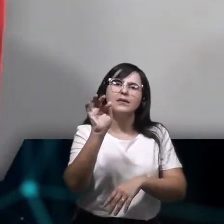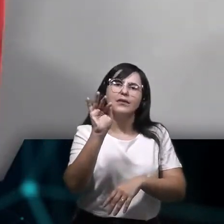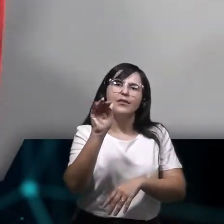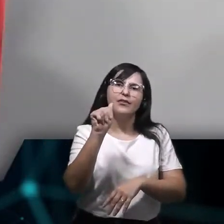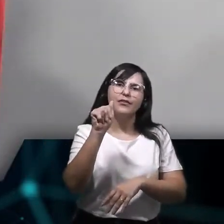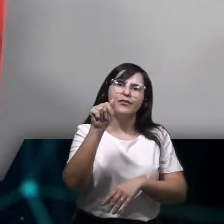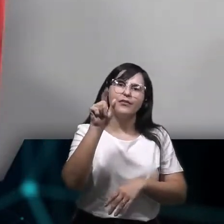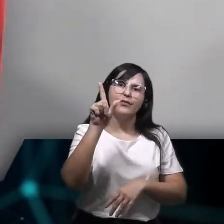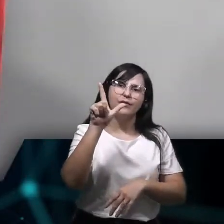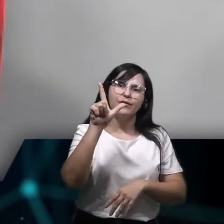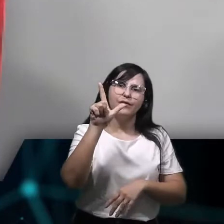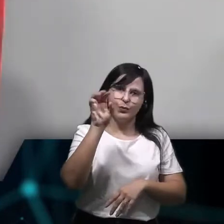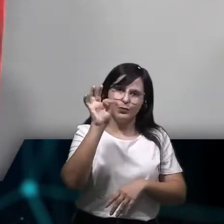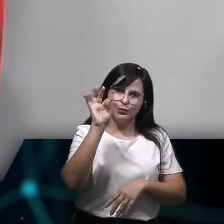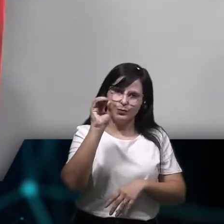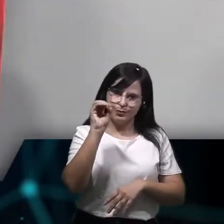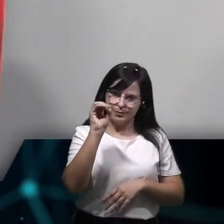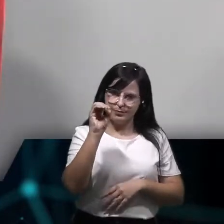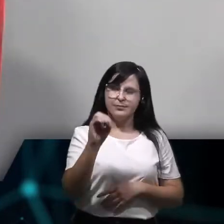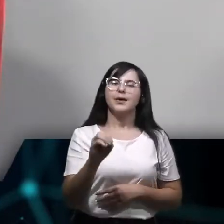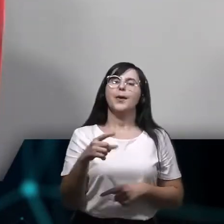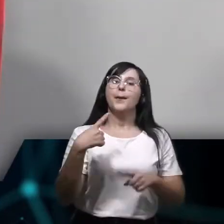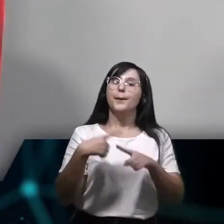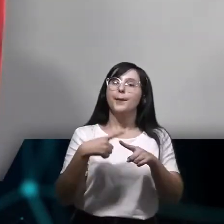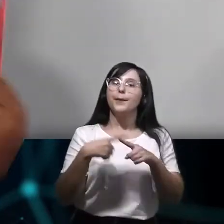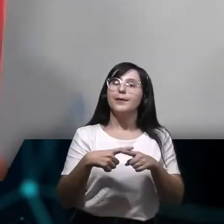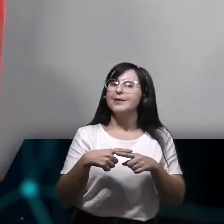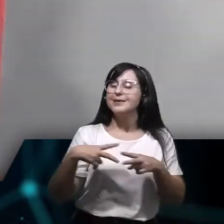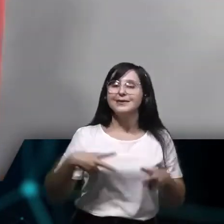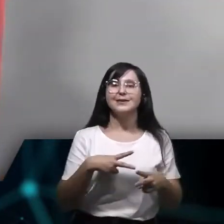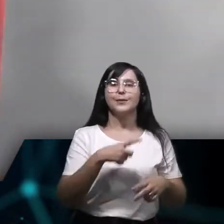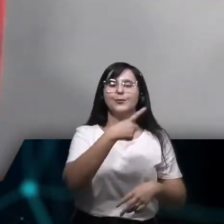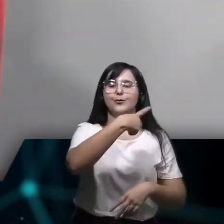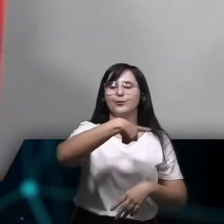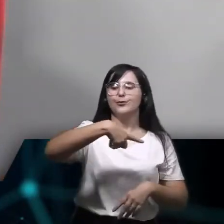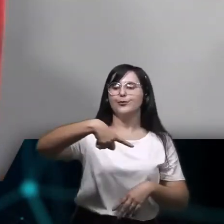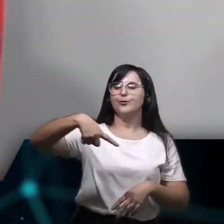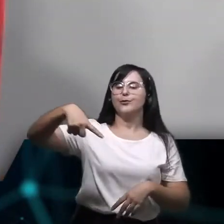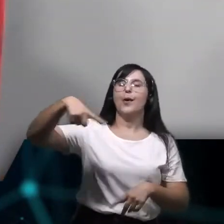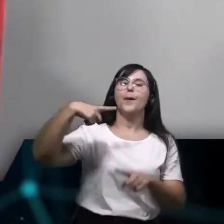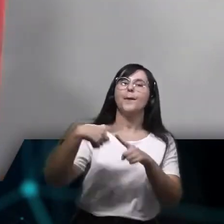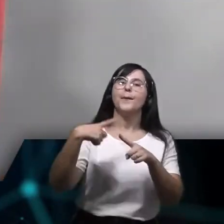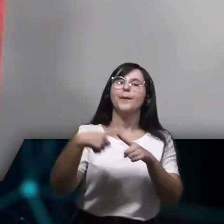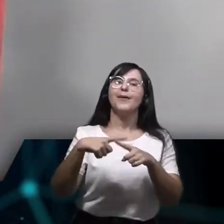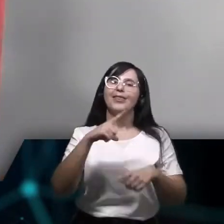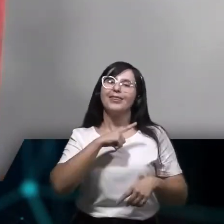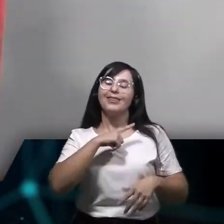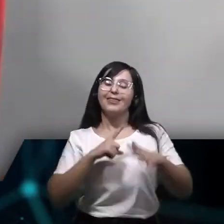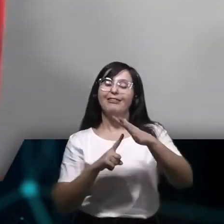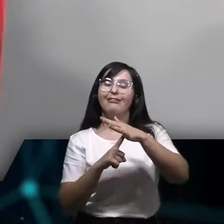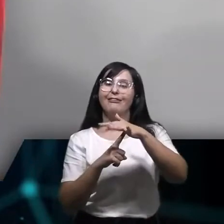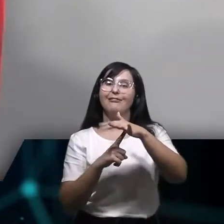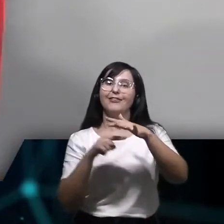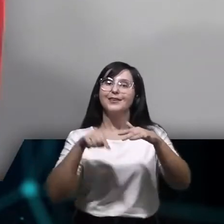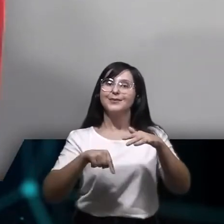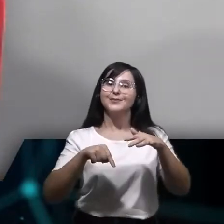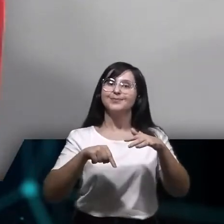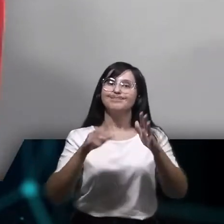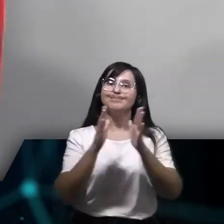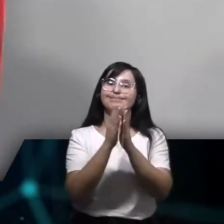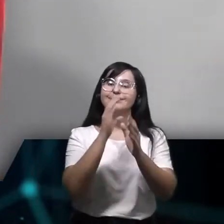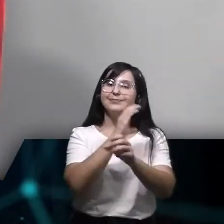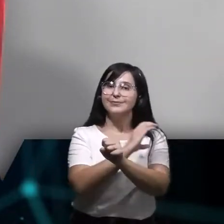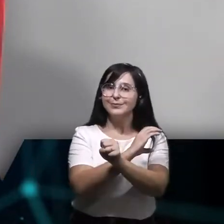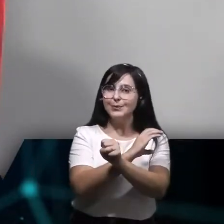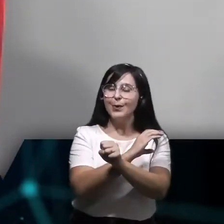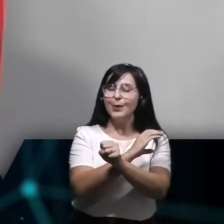a população brejense, que se locomove muito por conta do polo das confecções, que vem para as feiras de Santa Cruz de